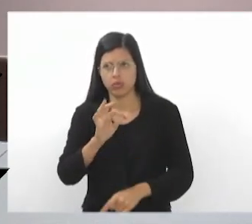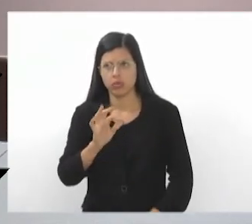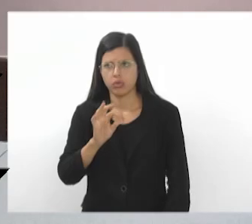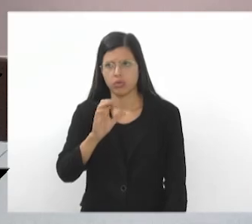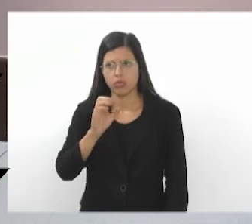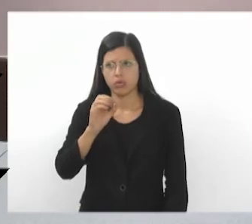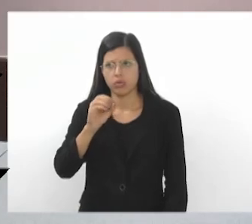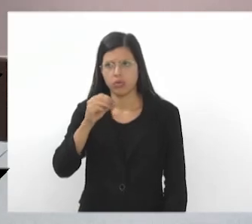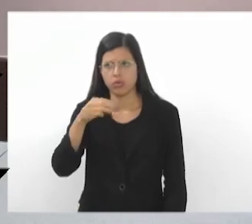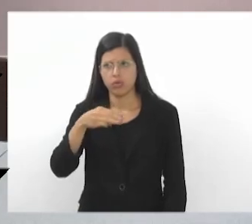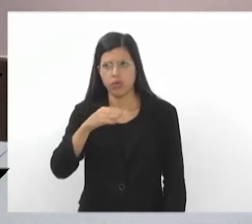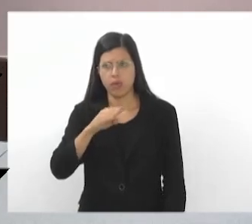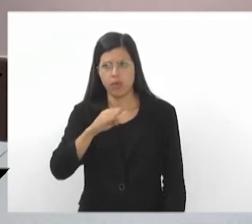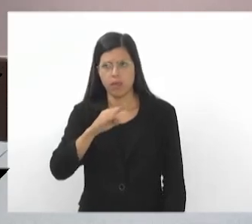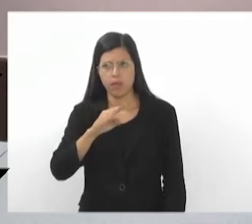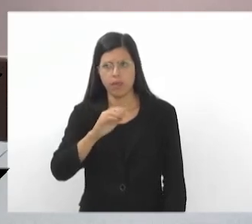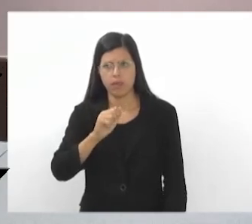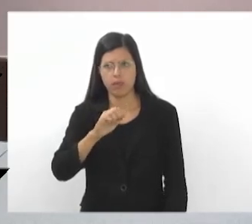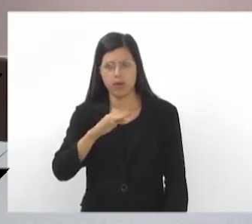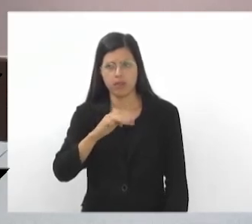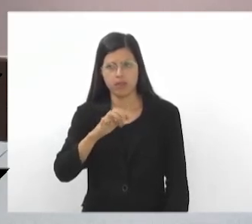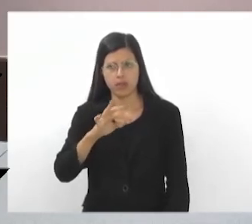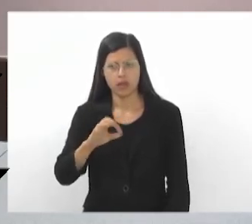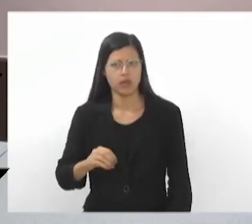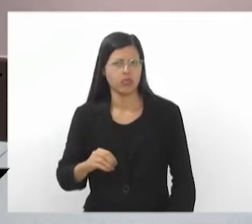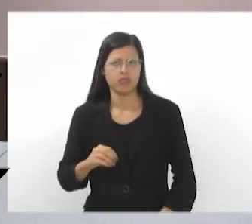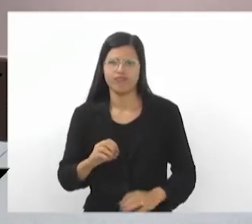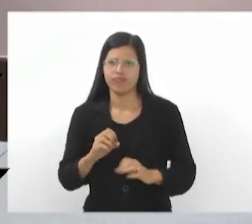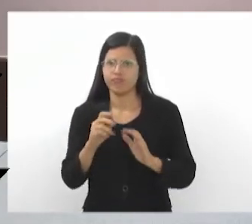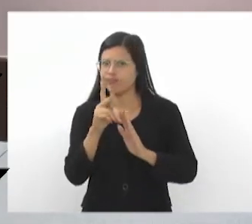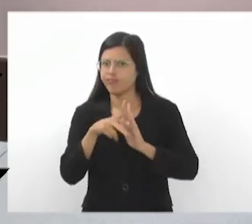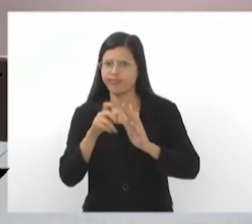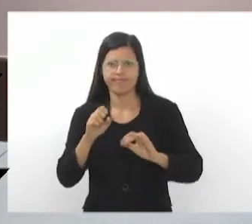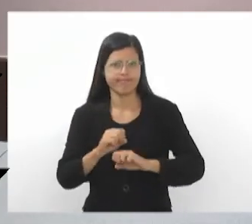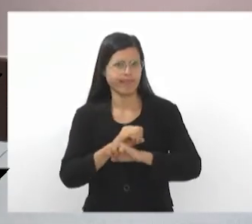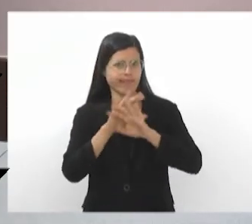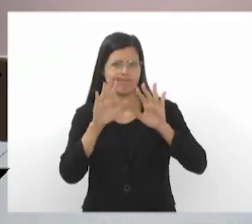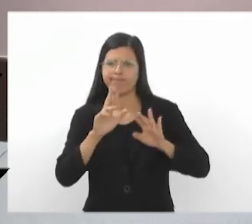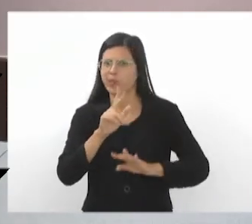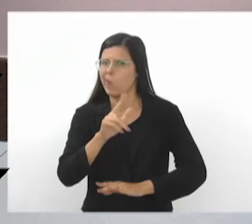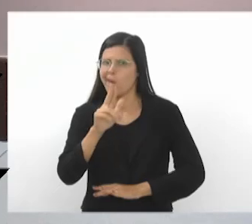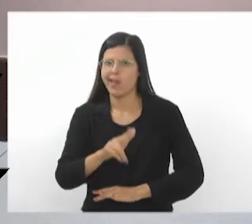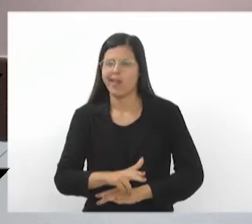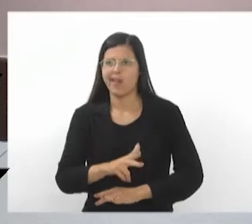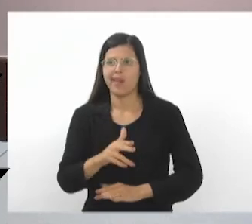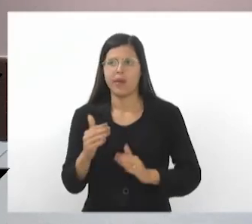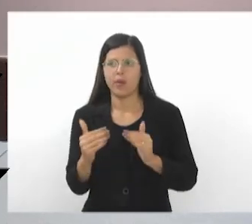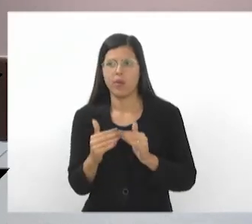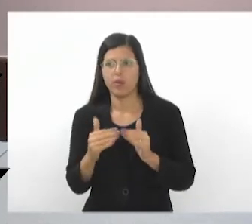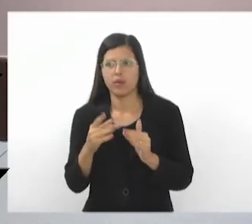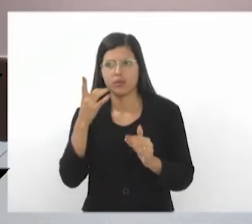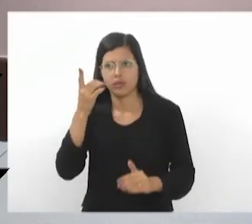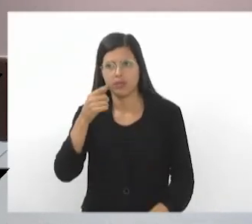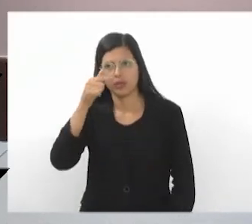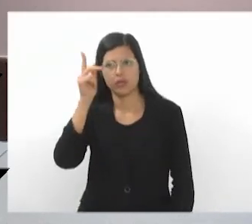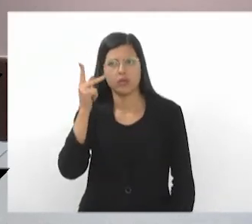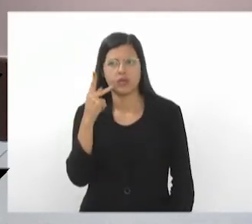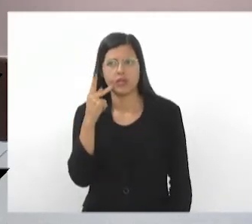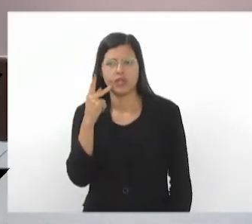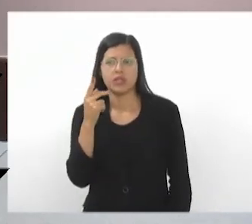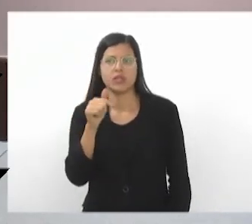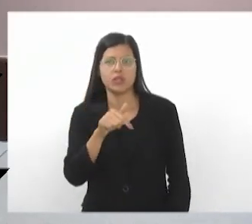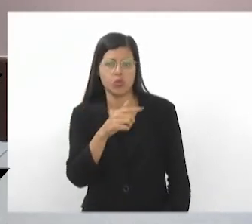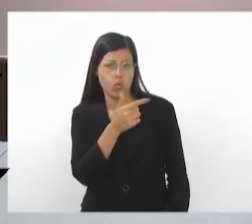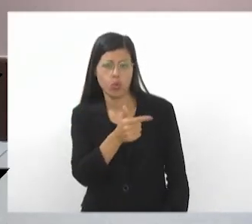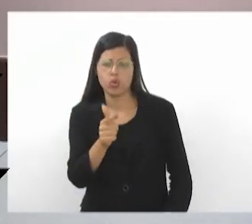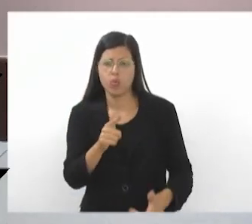O projeto é pouco claro. Eu concordo com o deputado Luiz que tem essa... E mais uma contradição. Você está dizendo,